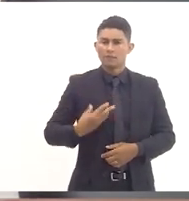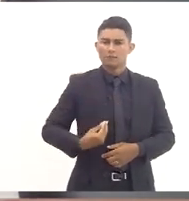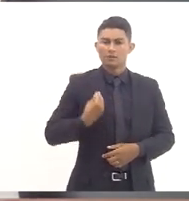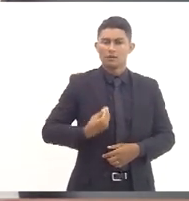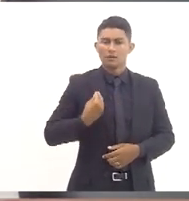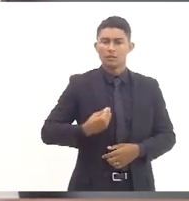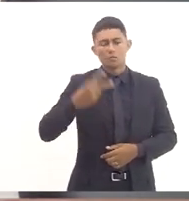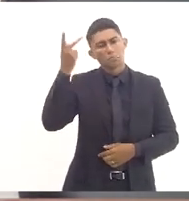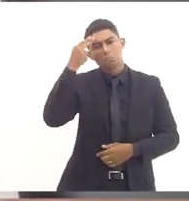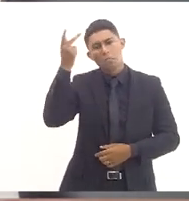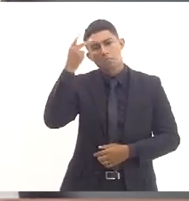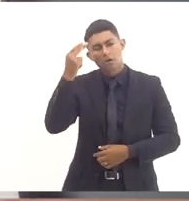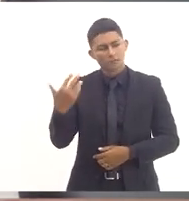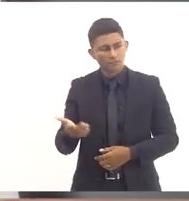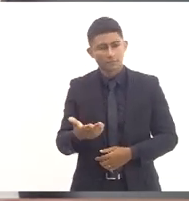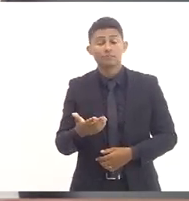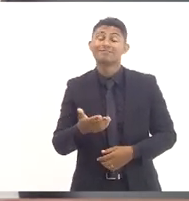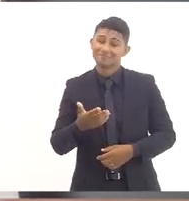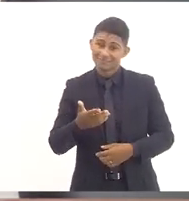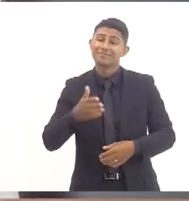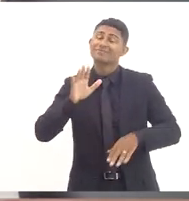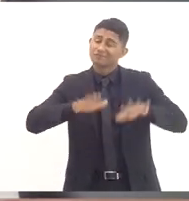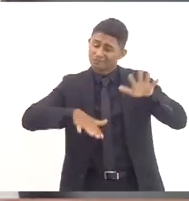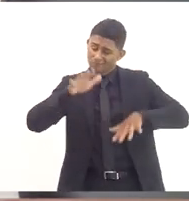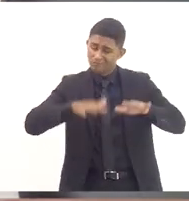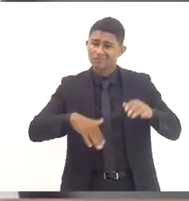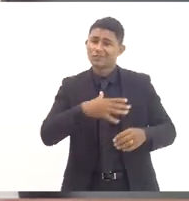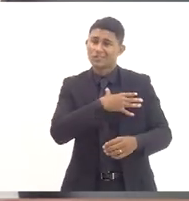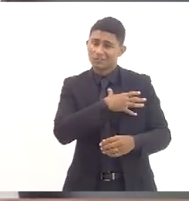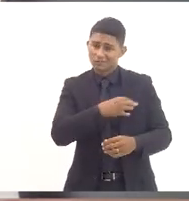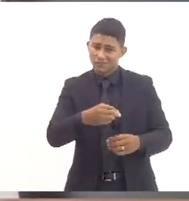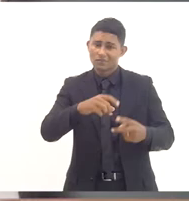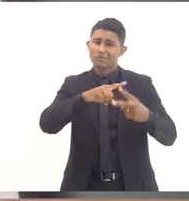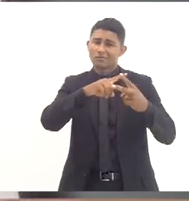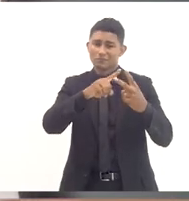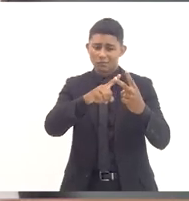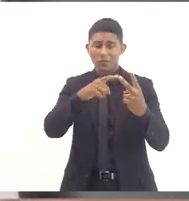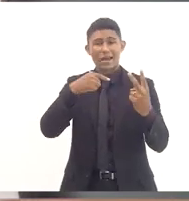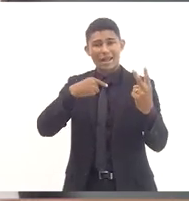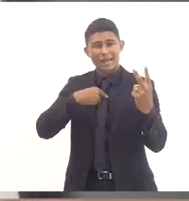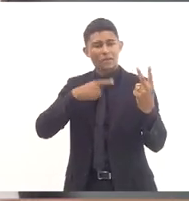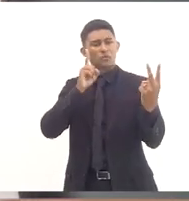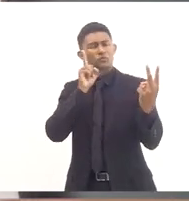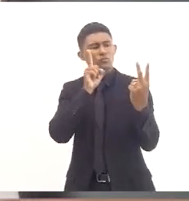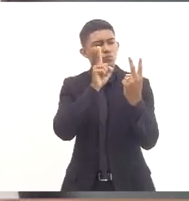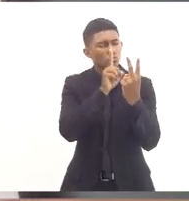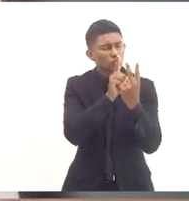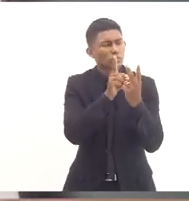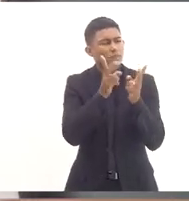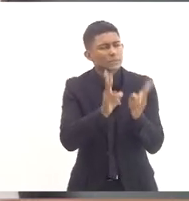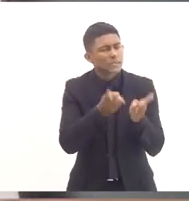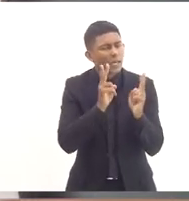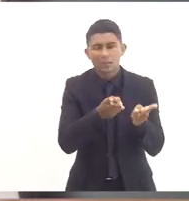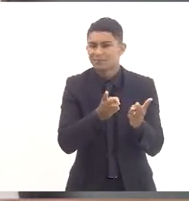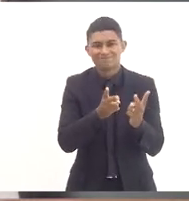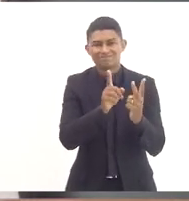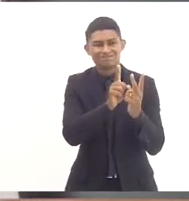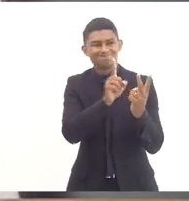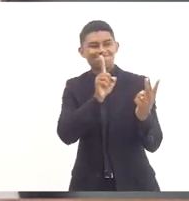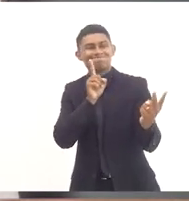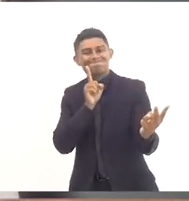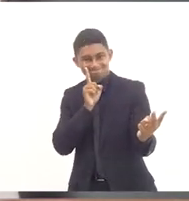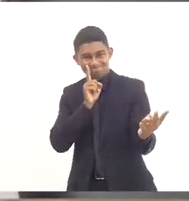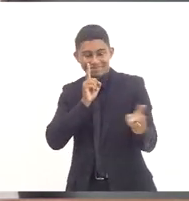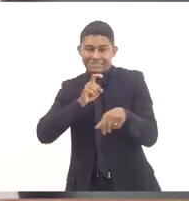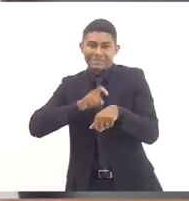até em ele perderam muito a minha companhia perderão nenhum dos dois filhos mais velhos 1 de Mello e pinto tá aqui e sabe muito